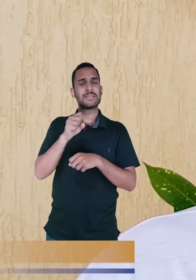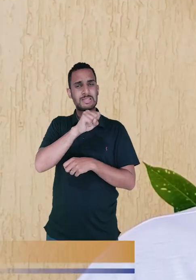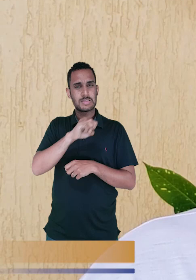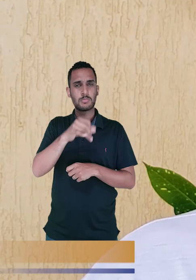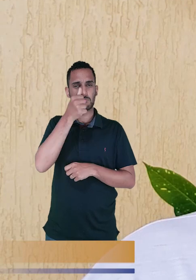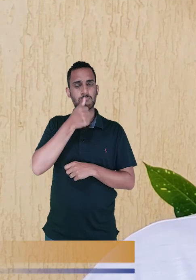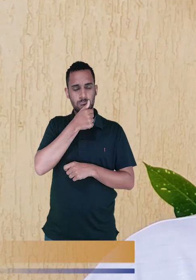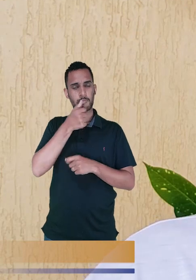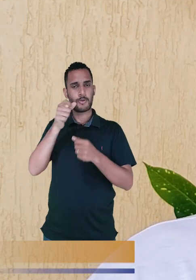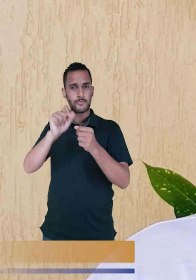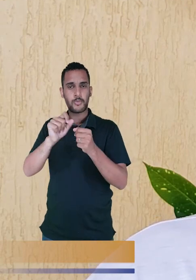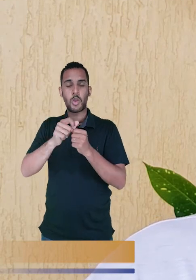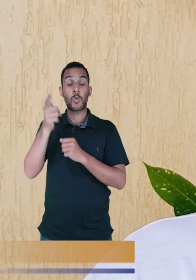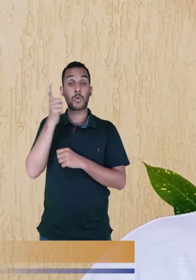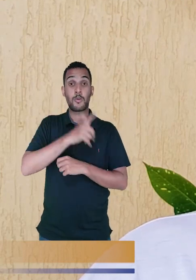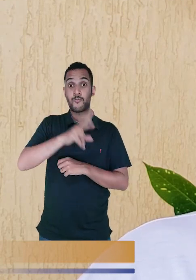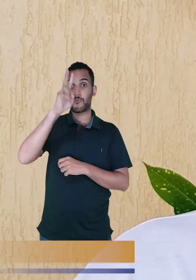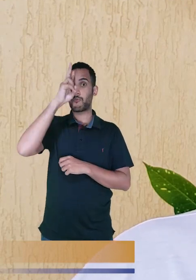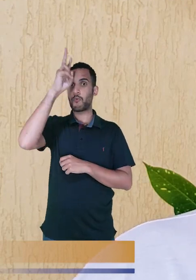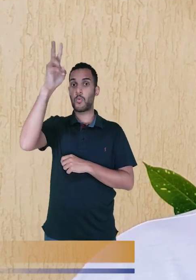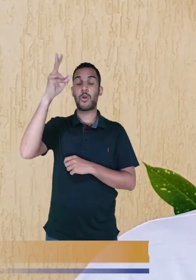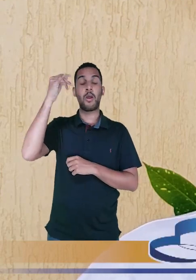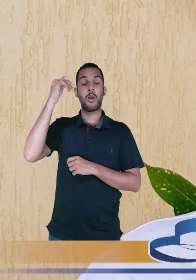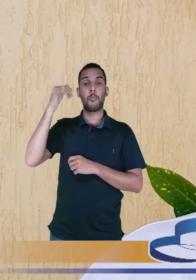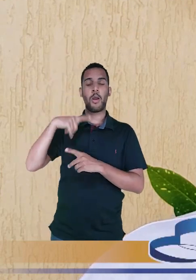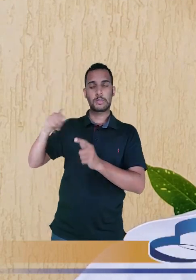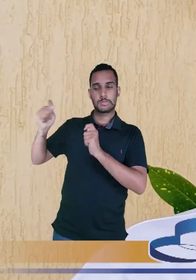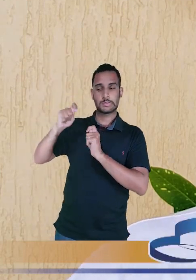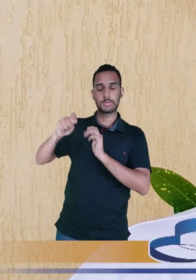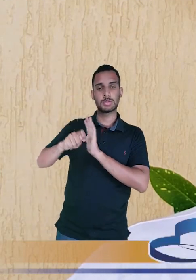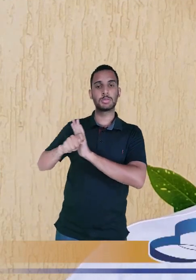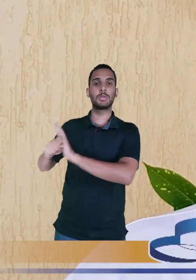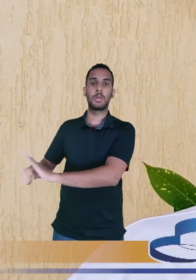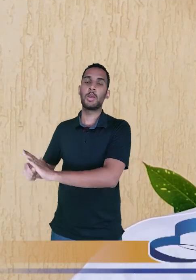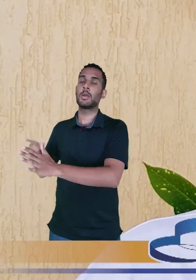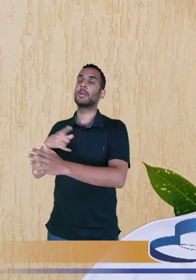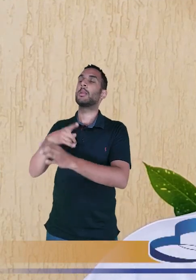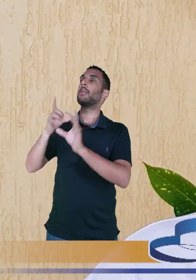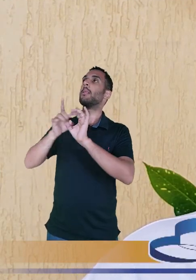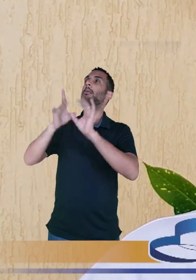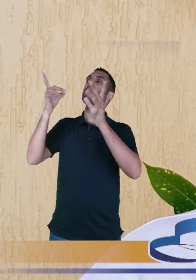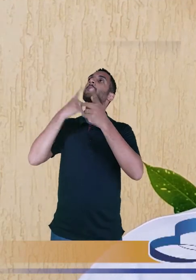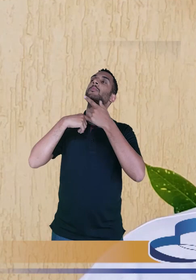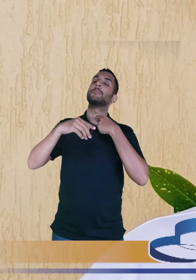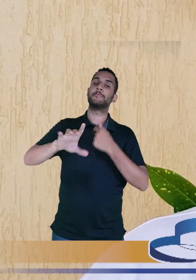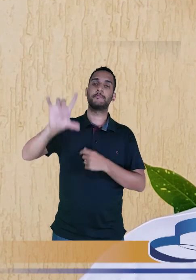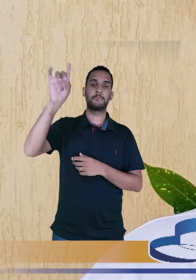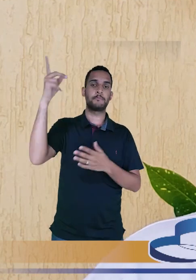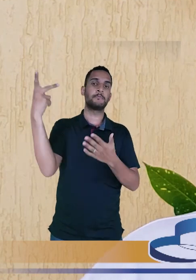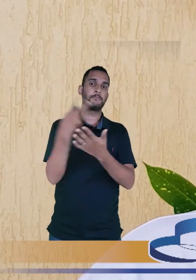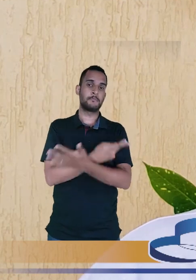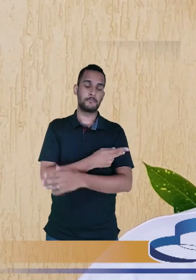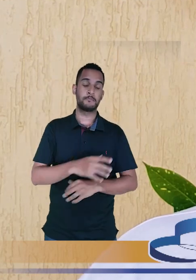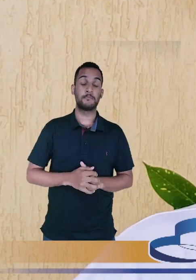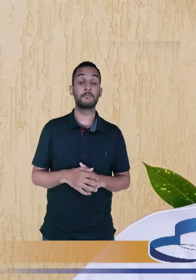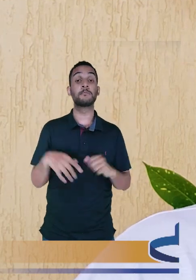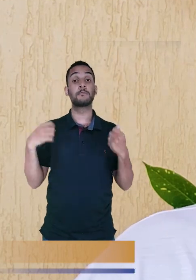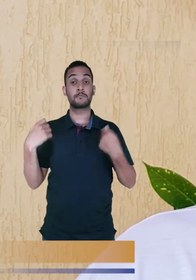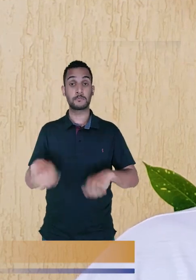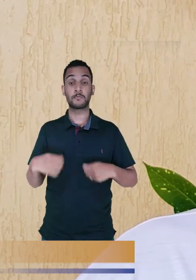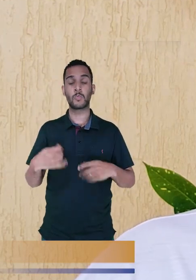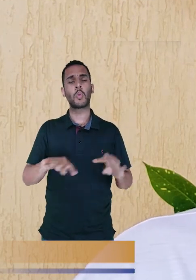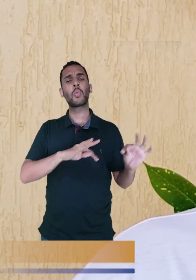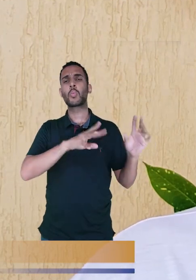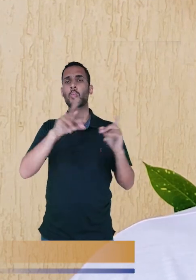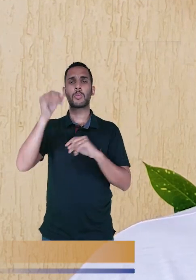Com o jejum nós encontramos força para resistir às tentações do maligno e nos abandonamos em Deus, nos abandonamos à vontade de Deus, fazendo